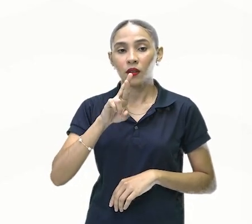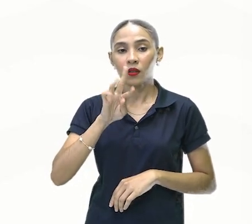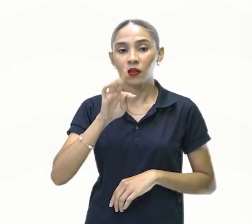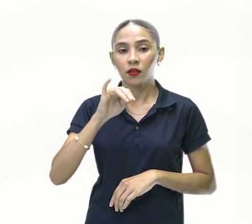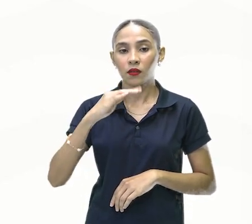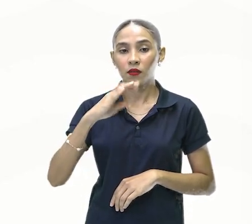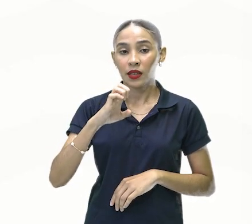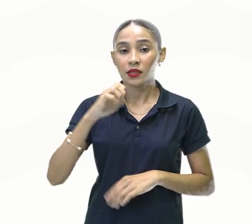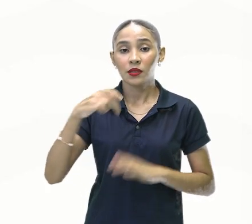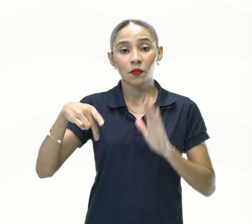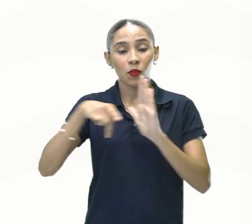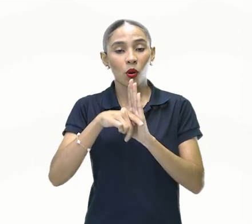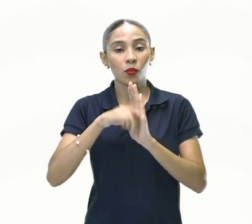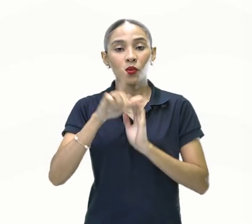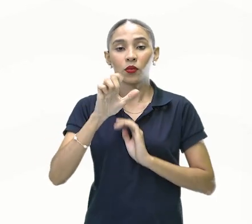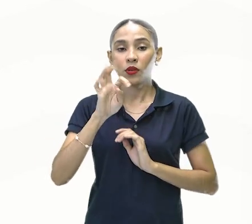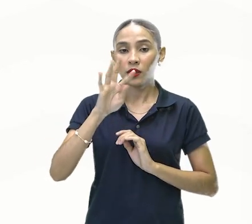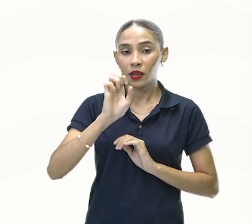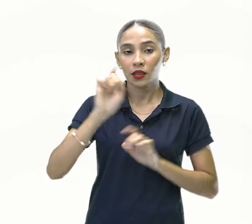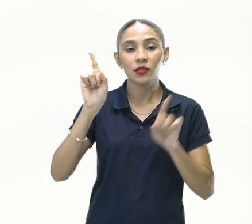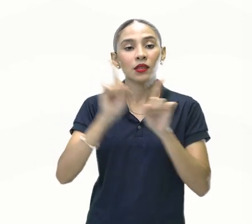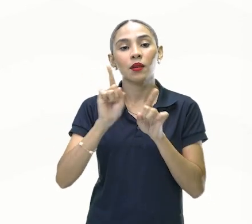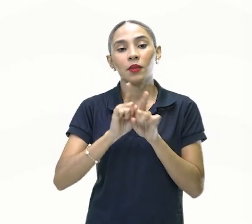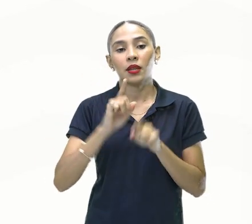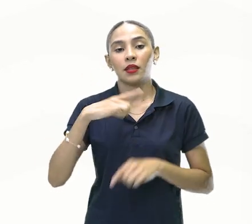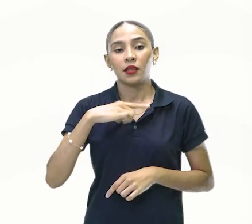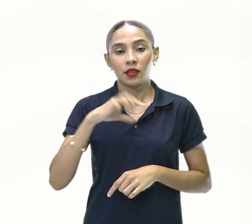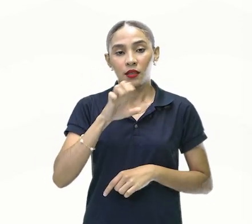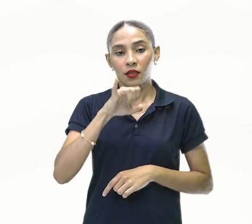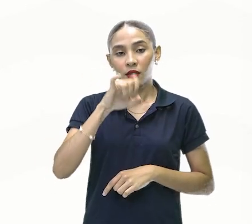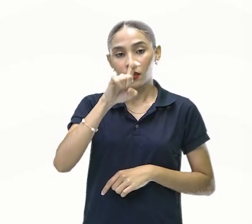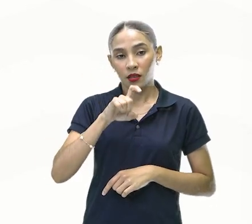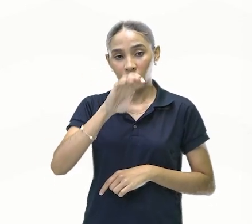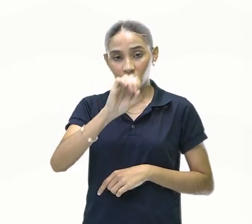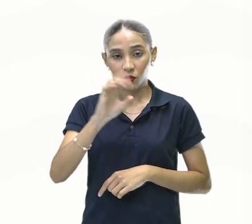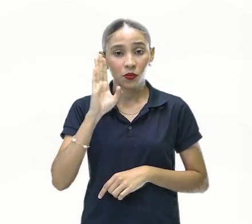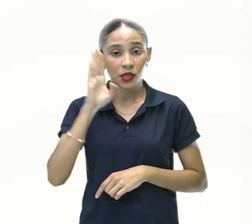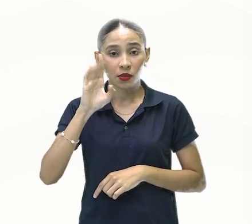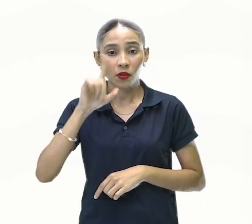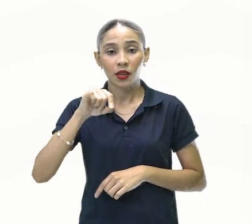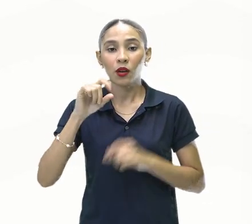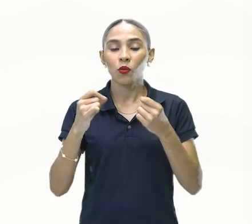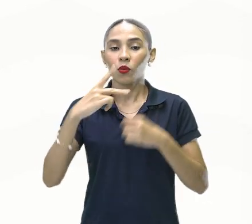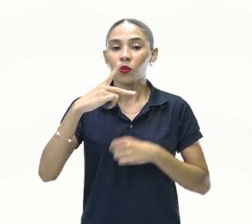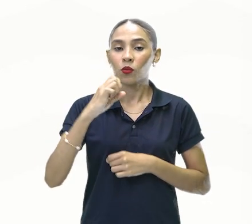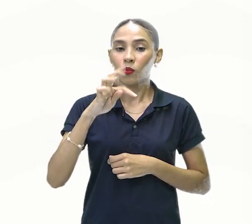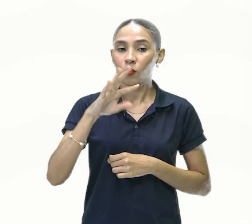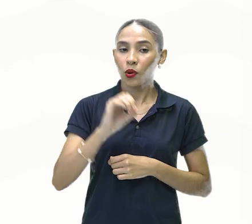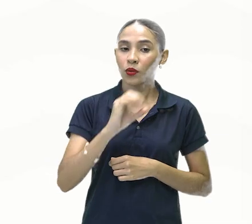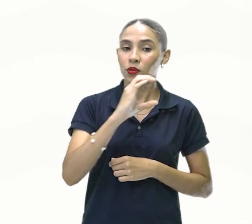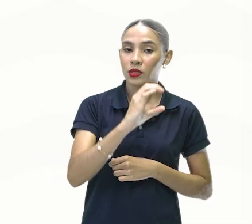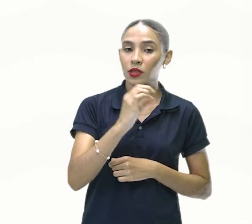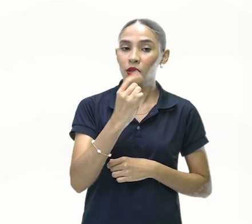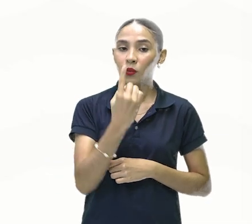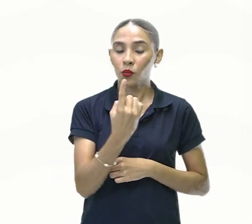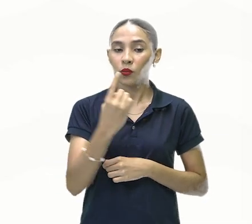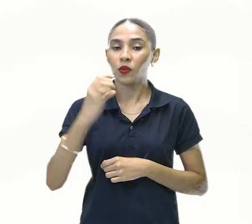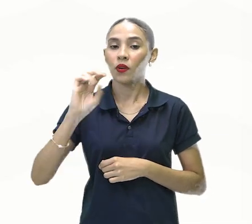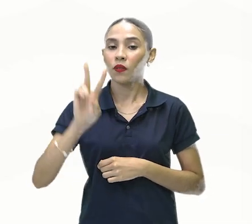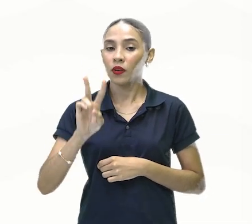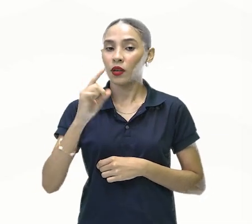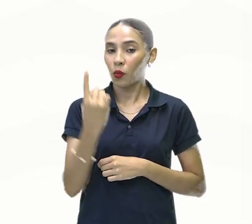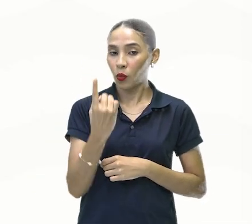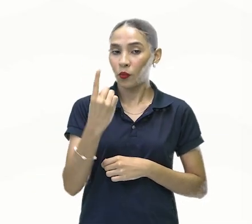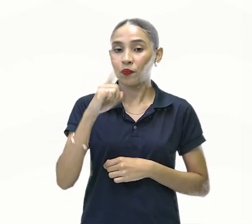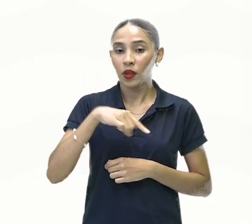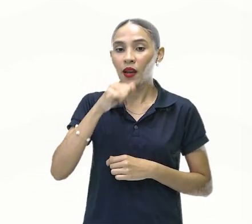V1, que é o vértice da lente. A gente tem o eixo principal, que é onde estão os pontos C1 e V1, né, essa